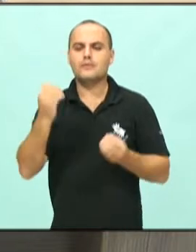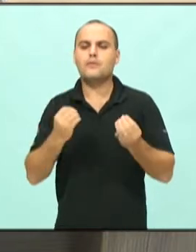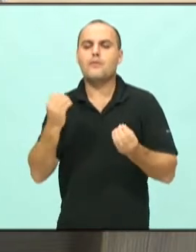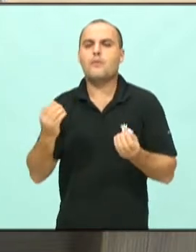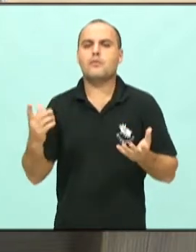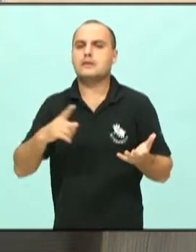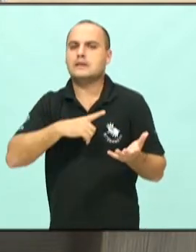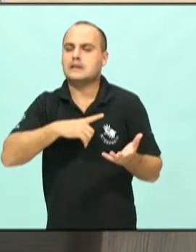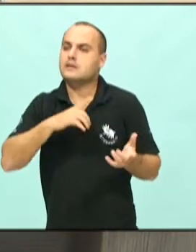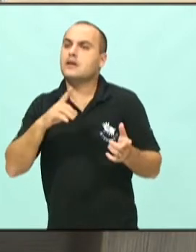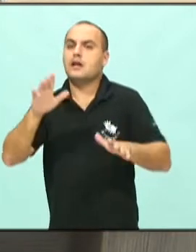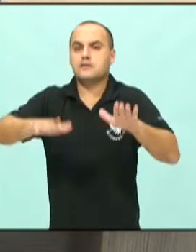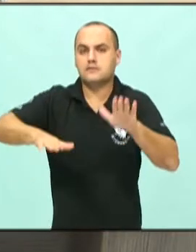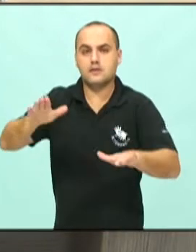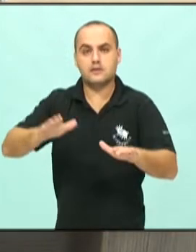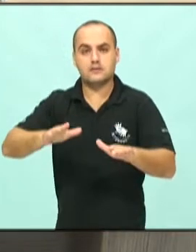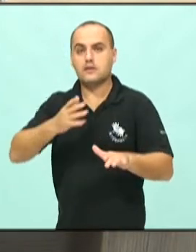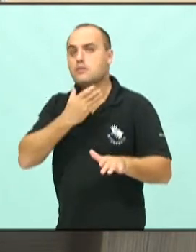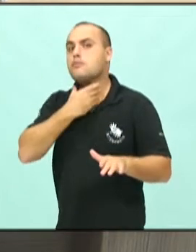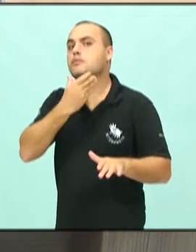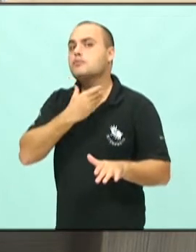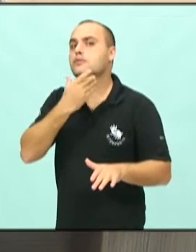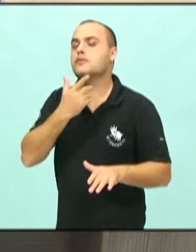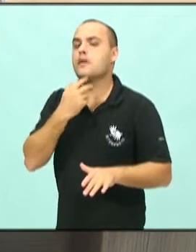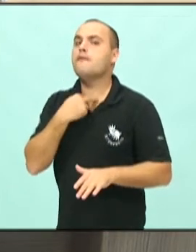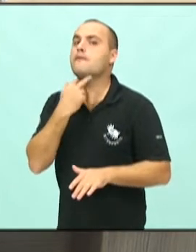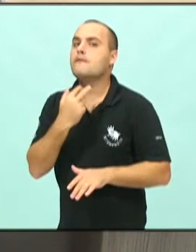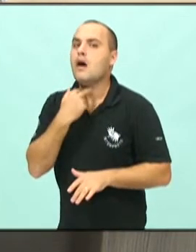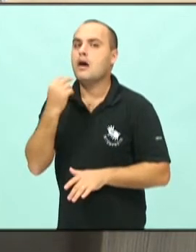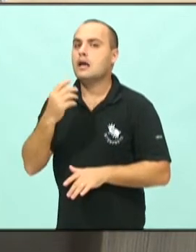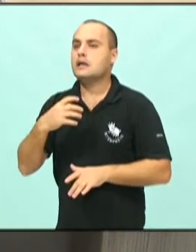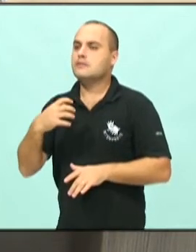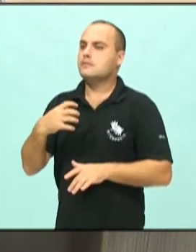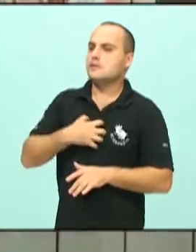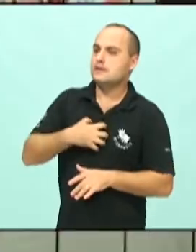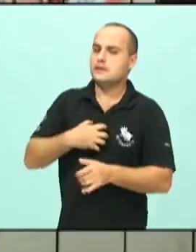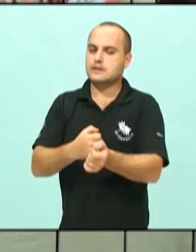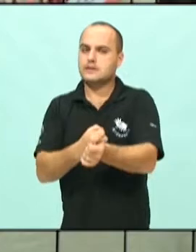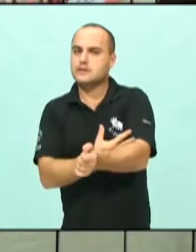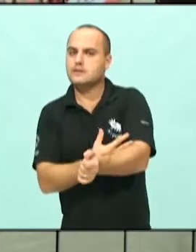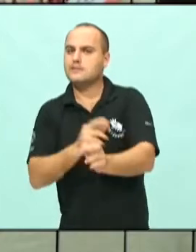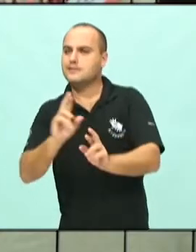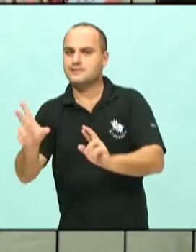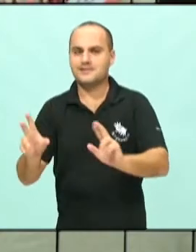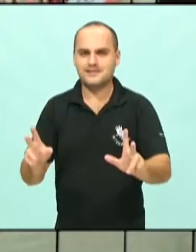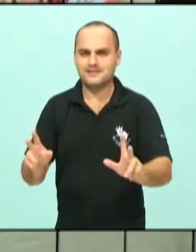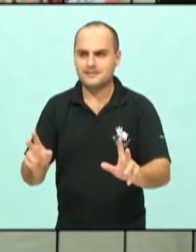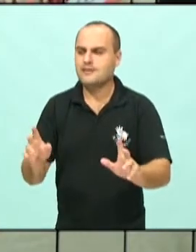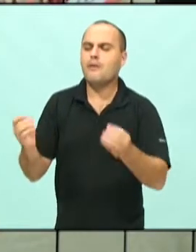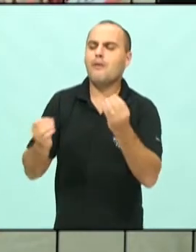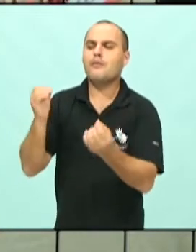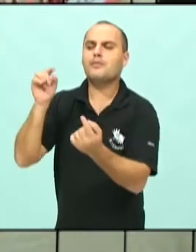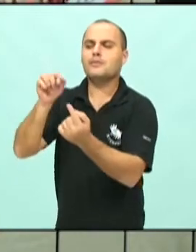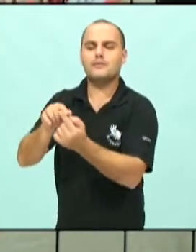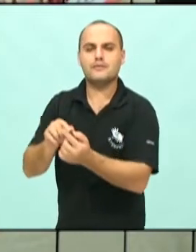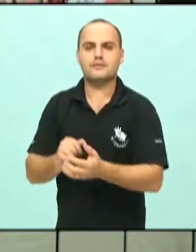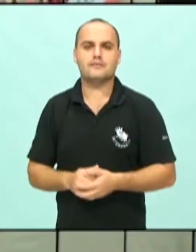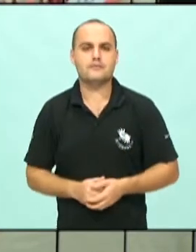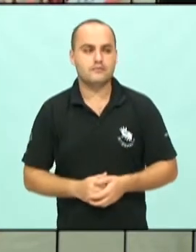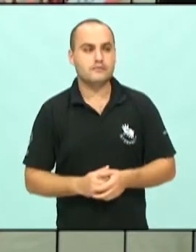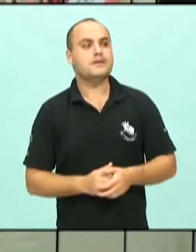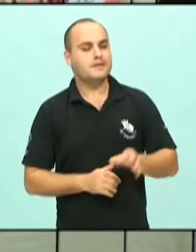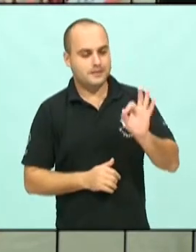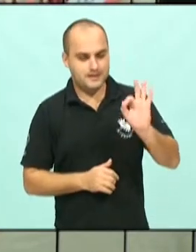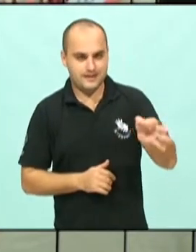aspectos e sentimentos de um determinado tema. Exatamente. E é exatamente isso que é a música que dá título